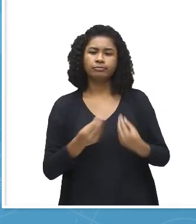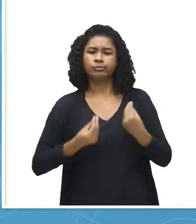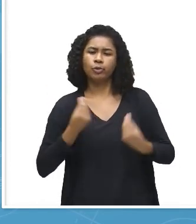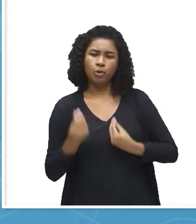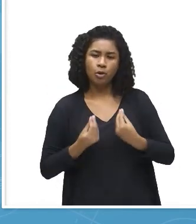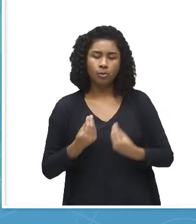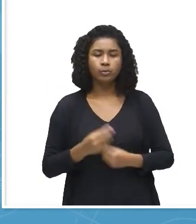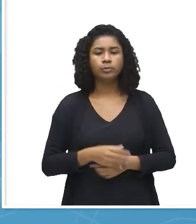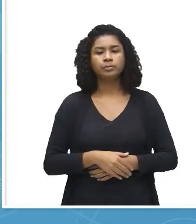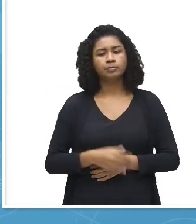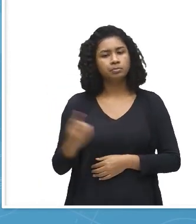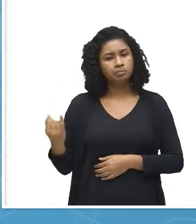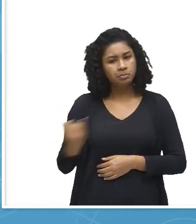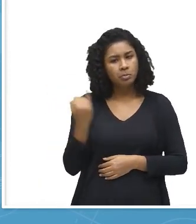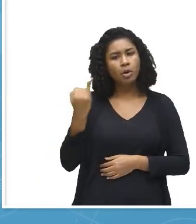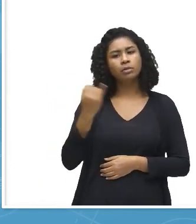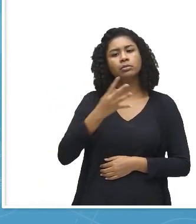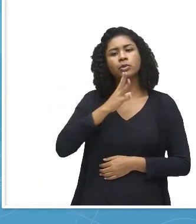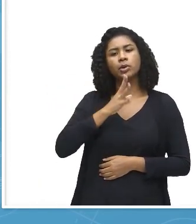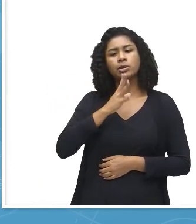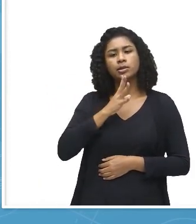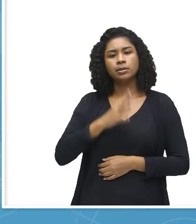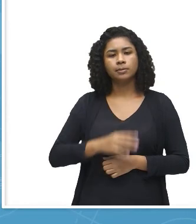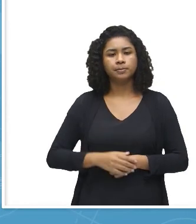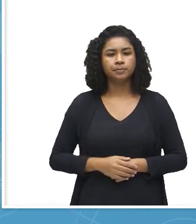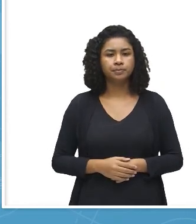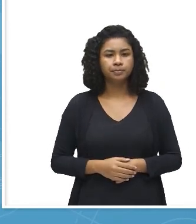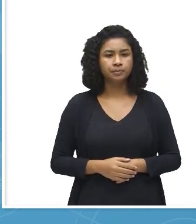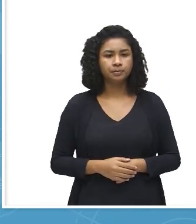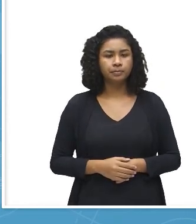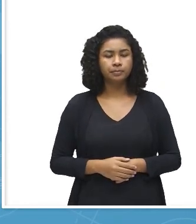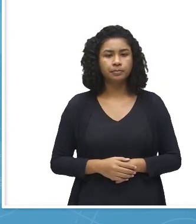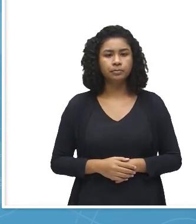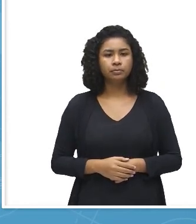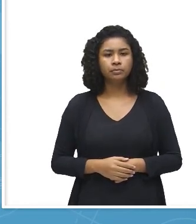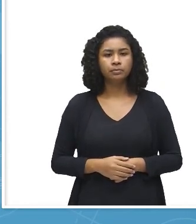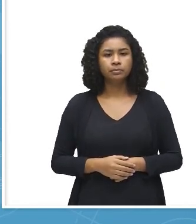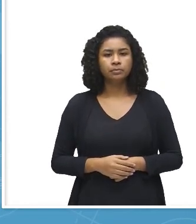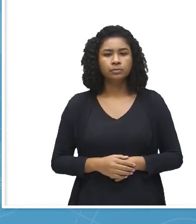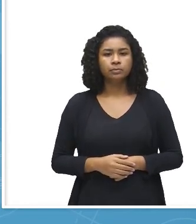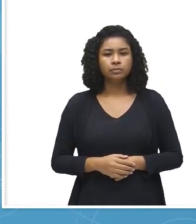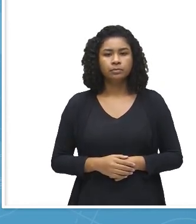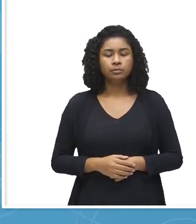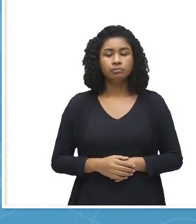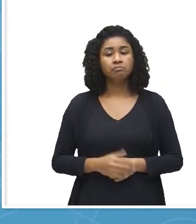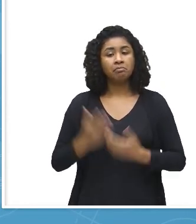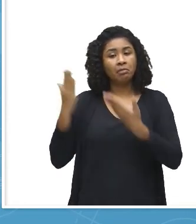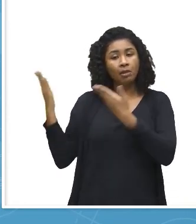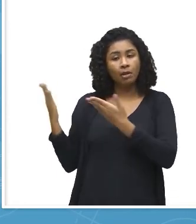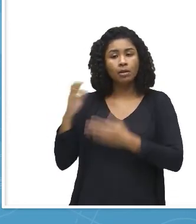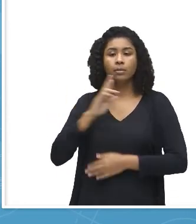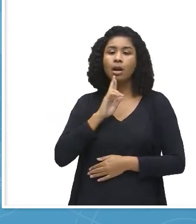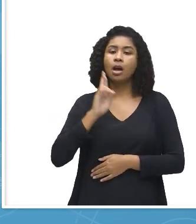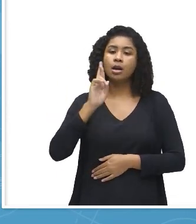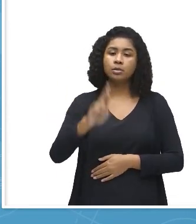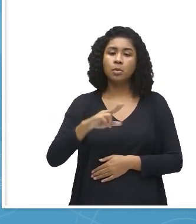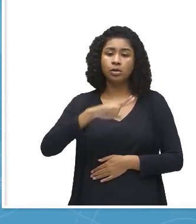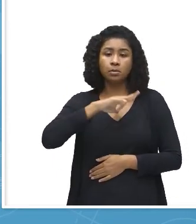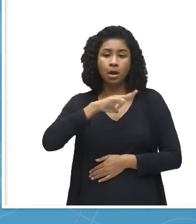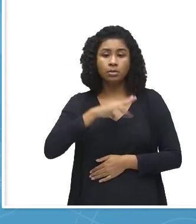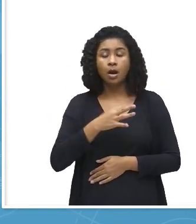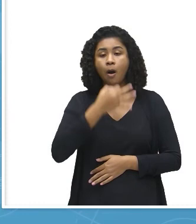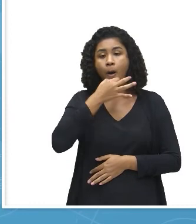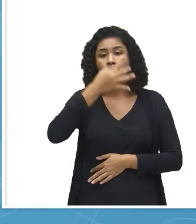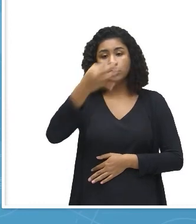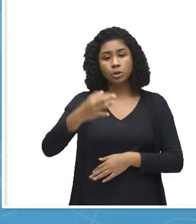para a nossa resposta da primeira questão, em tela. É uma resposta pessoal, eu pedi para vocês darem a opinião de